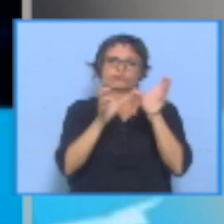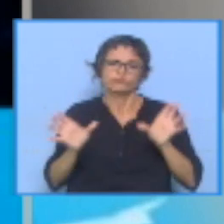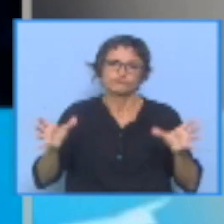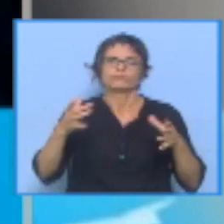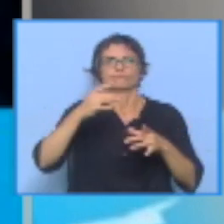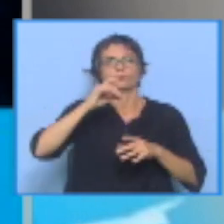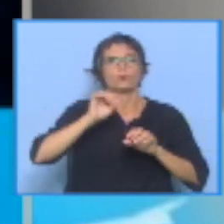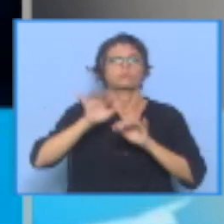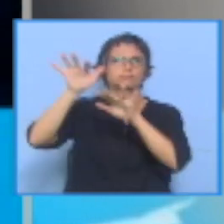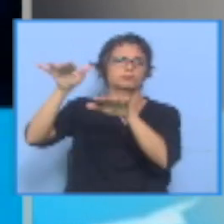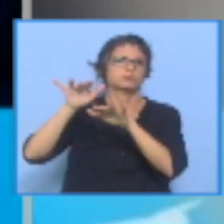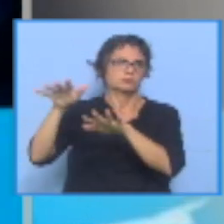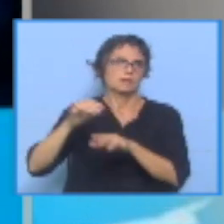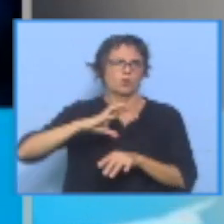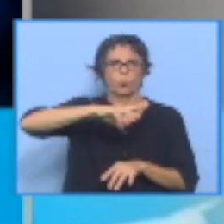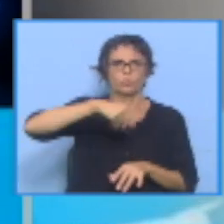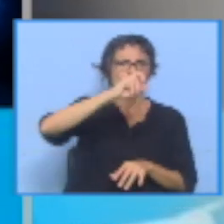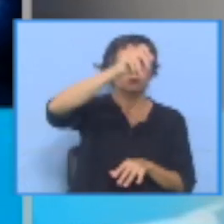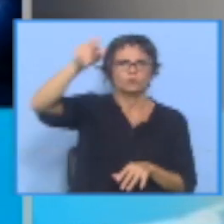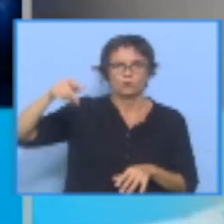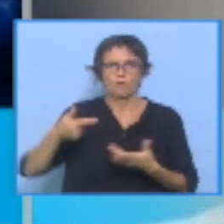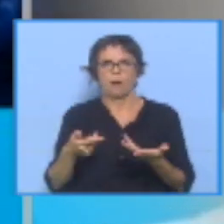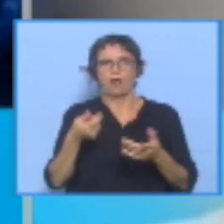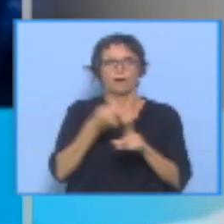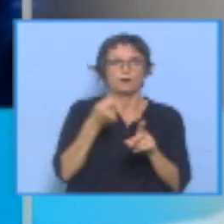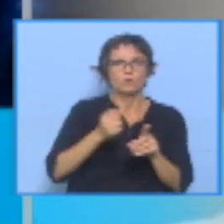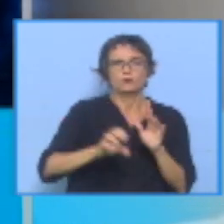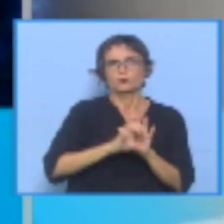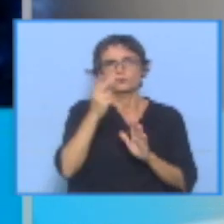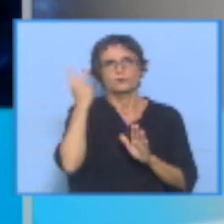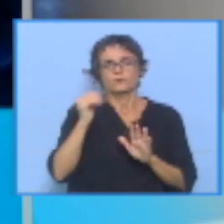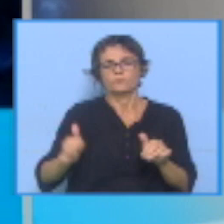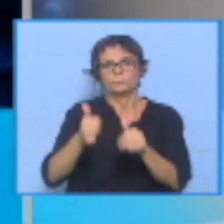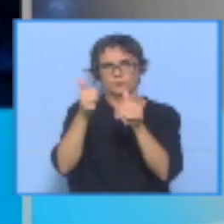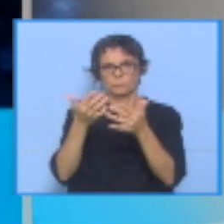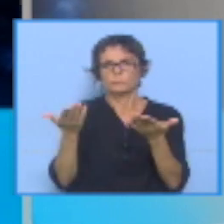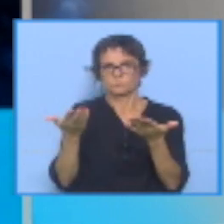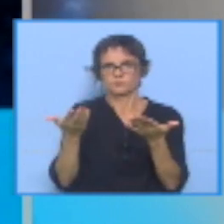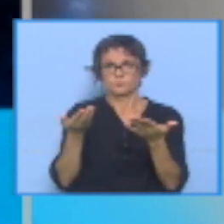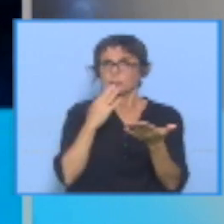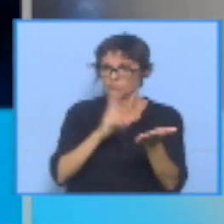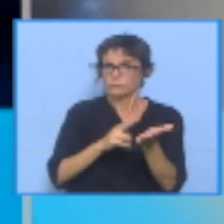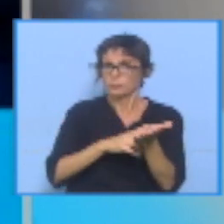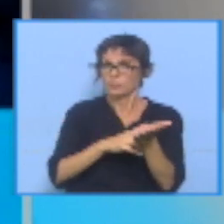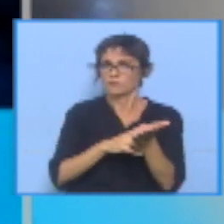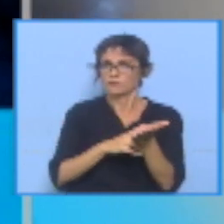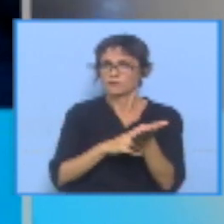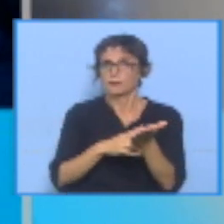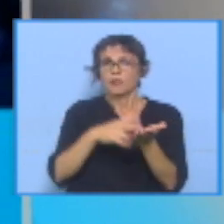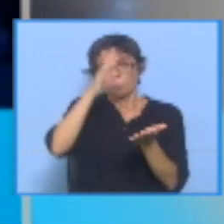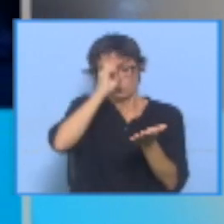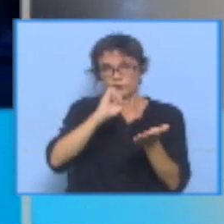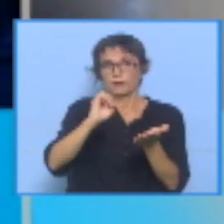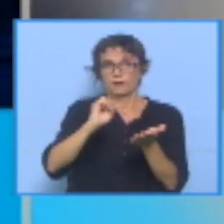inteiro, que também luta por condições de vida melhor e que contribui, onde está, contribui para que o